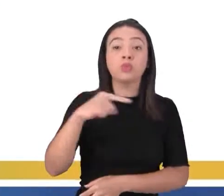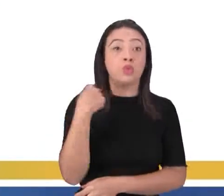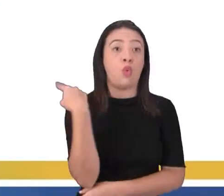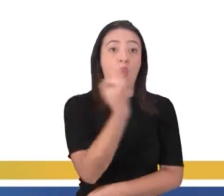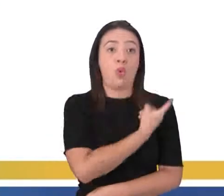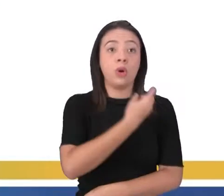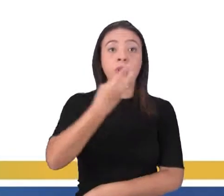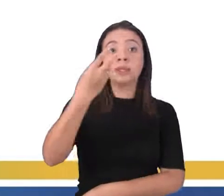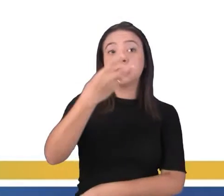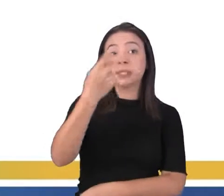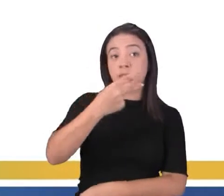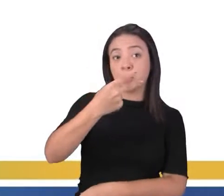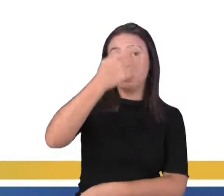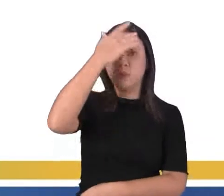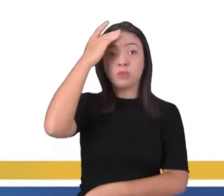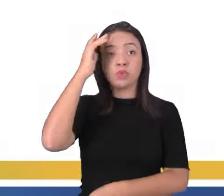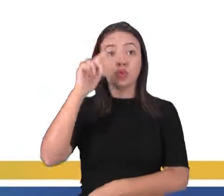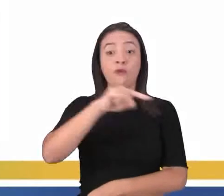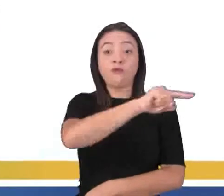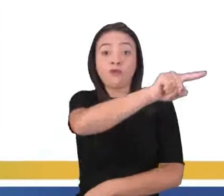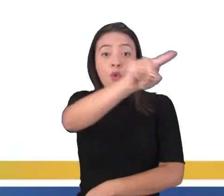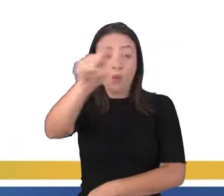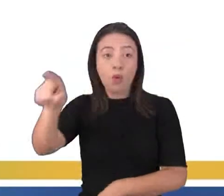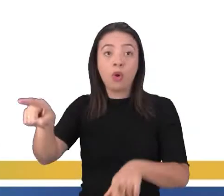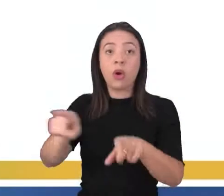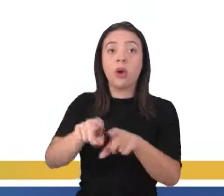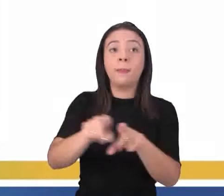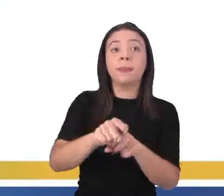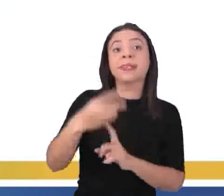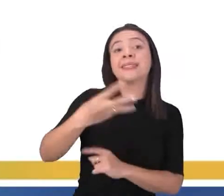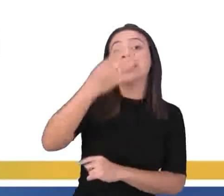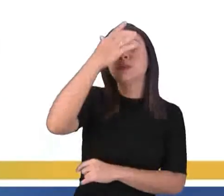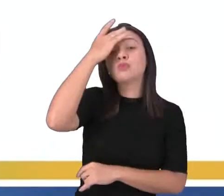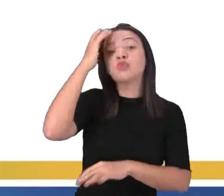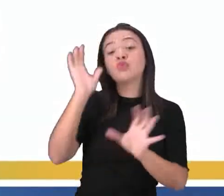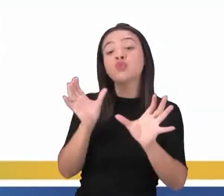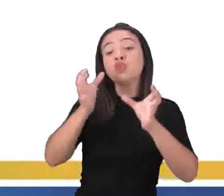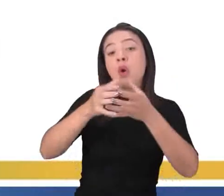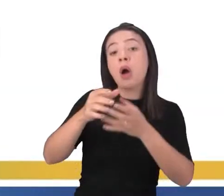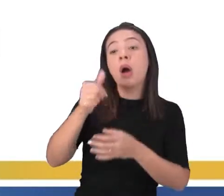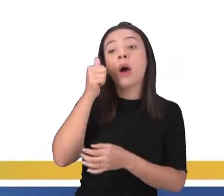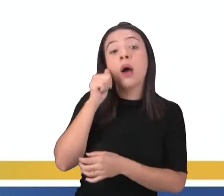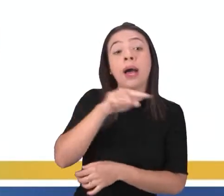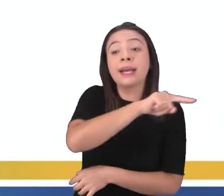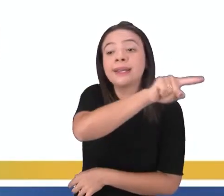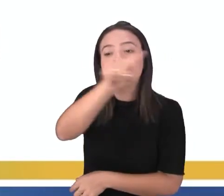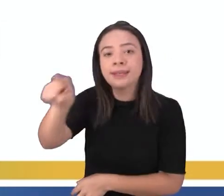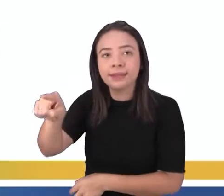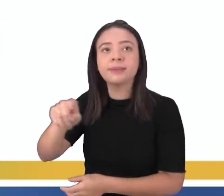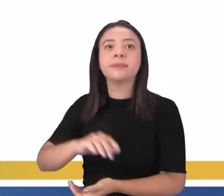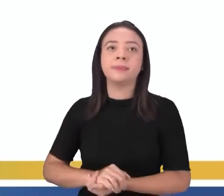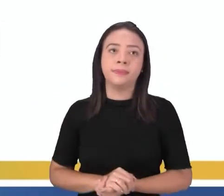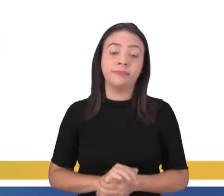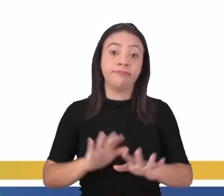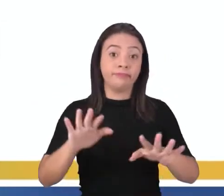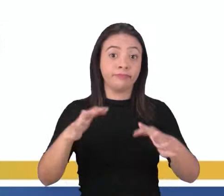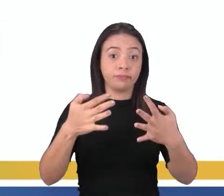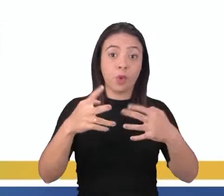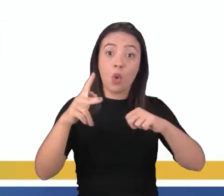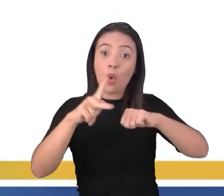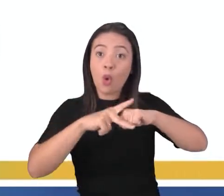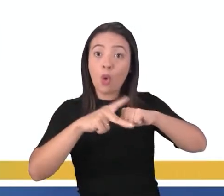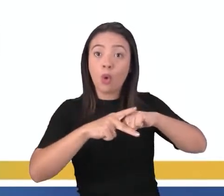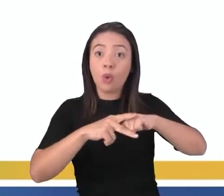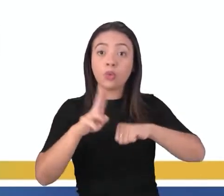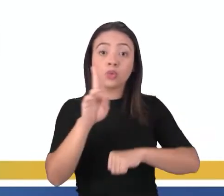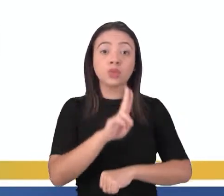vós; e, por fim, terceira pessoa do plural, eles ou elas. Atenção! Esses pronomes não costumam